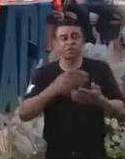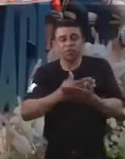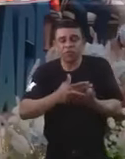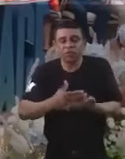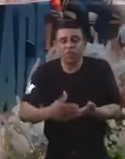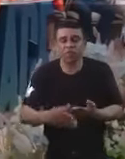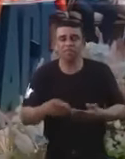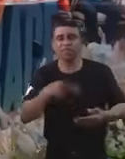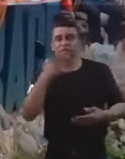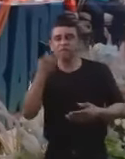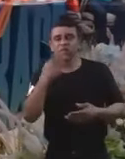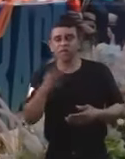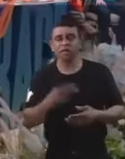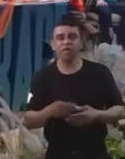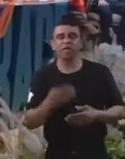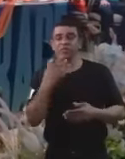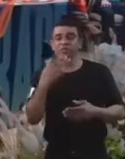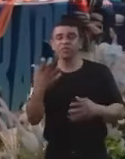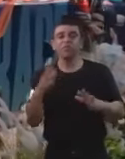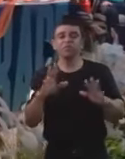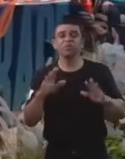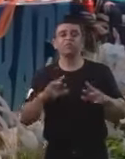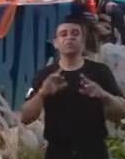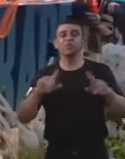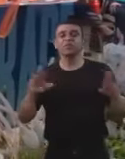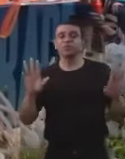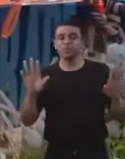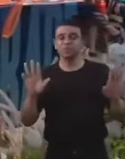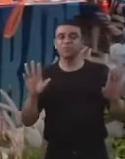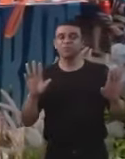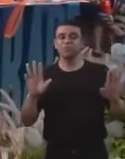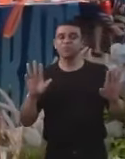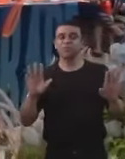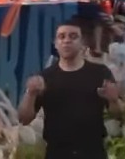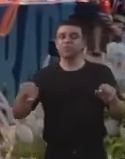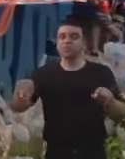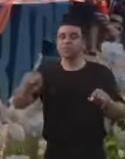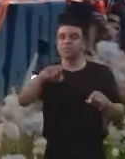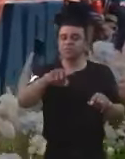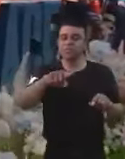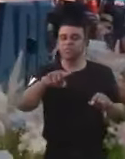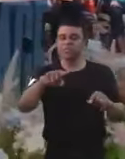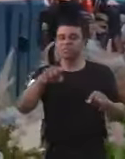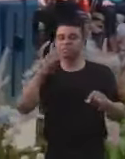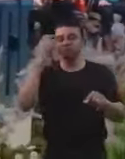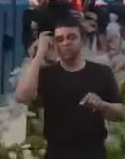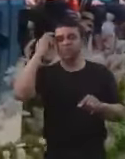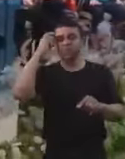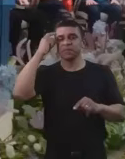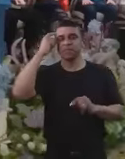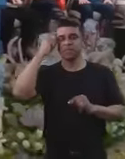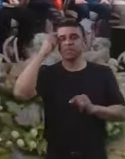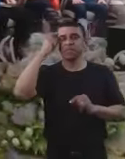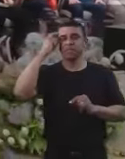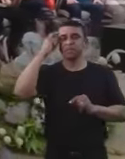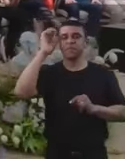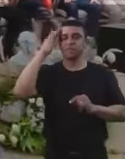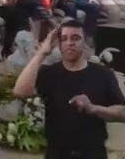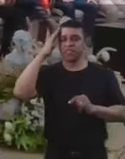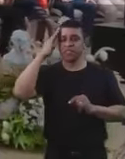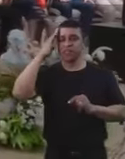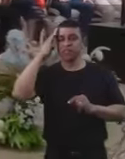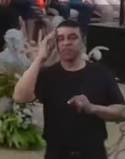Ou seja, quando o Espírito desceu, a barreira foi quebrada e as nações escutaram os discípulos